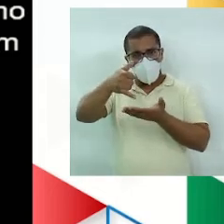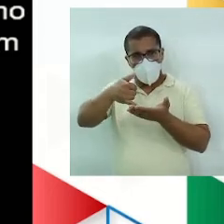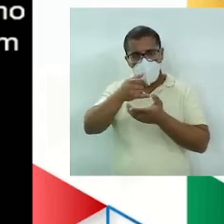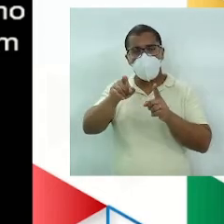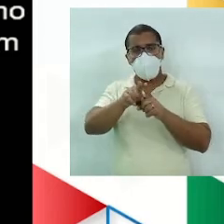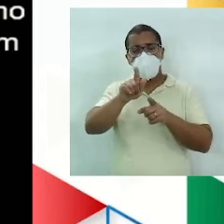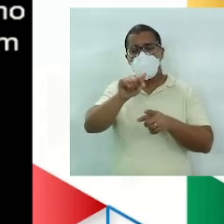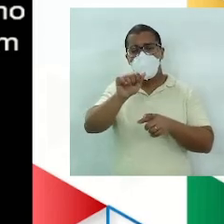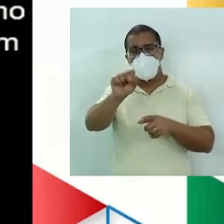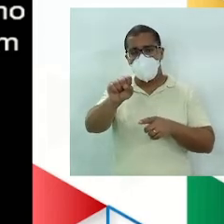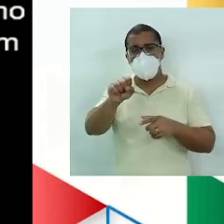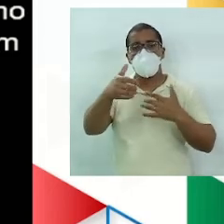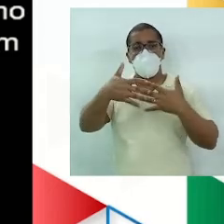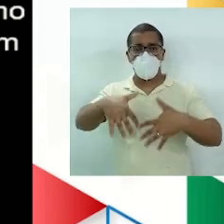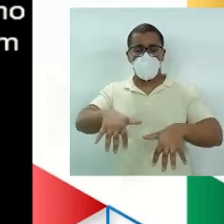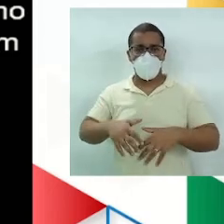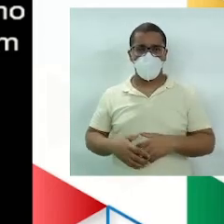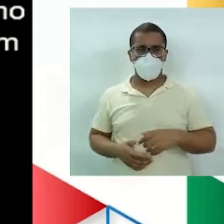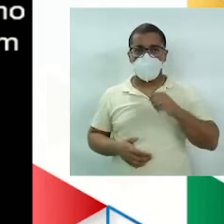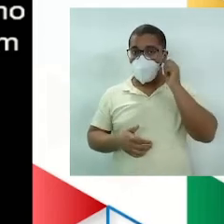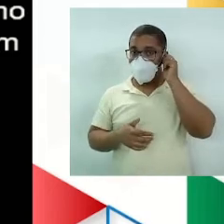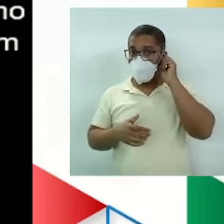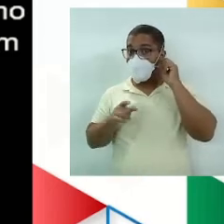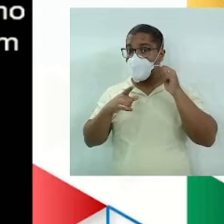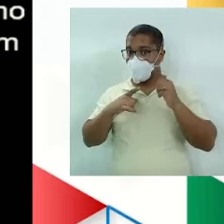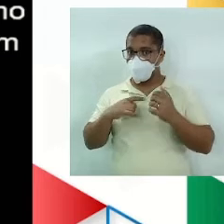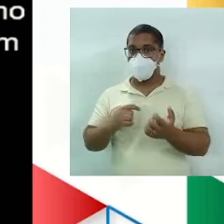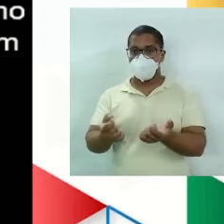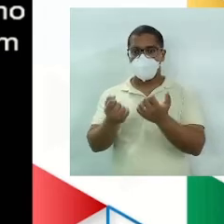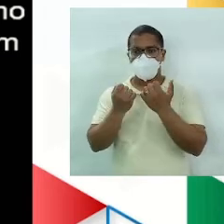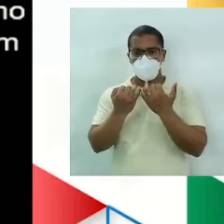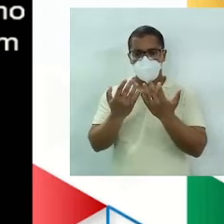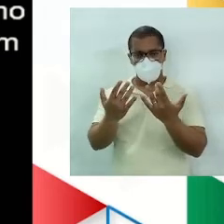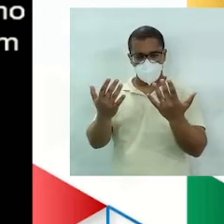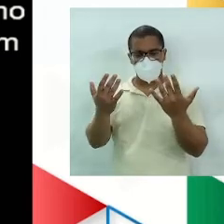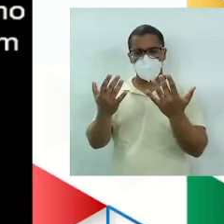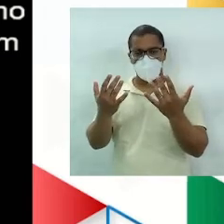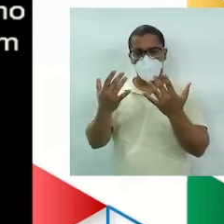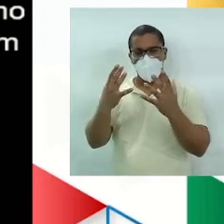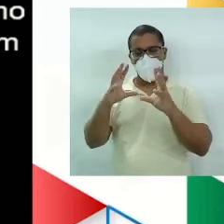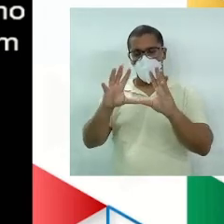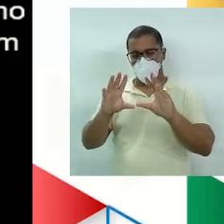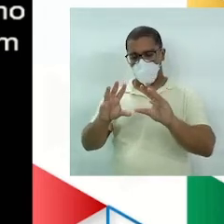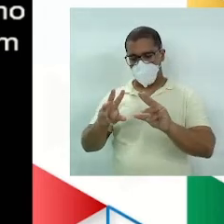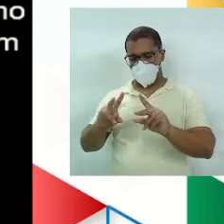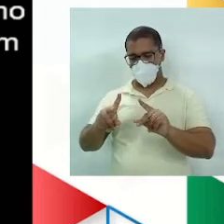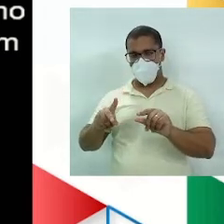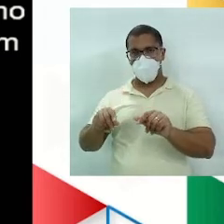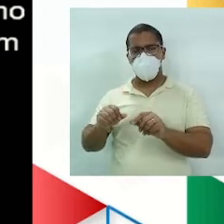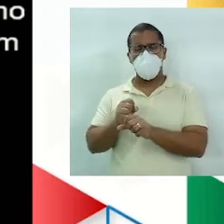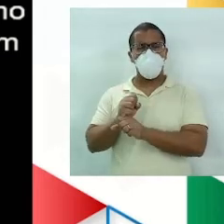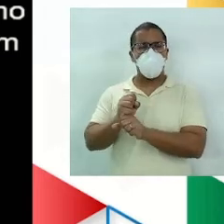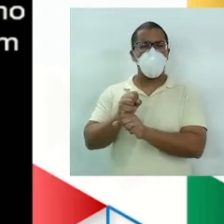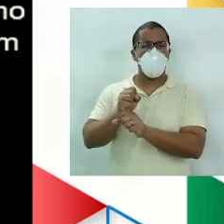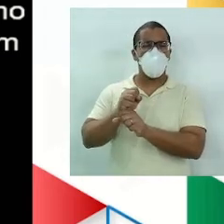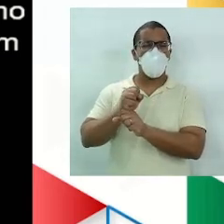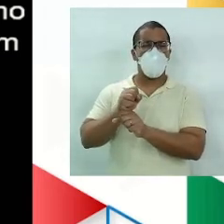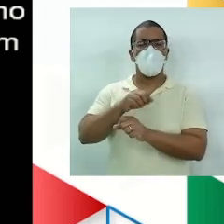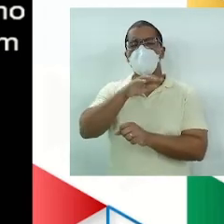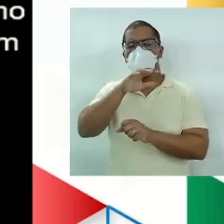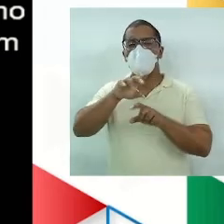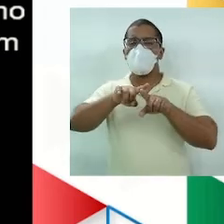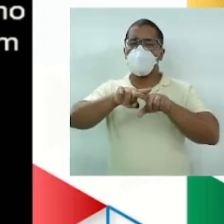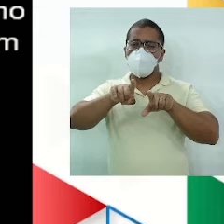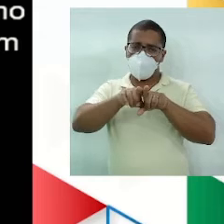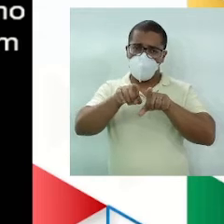natural. Resultam da decomposição de plantas e animais num processo que dura milhões e milhões de anos. não são